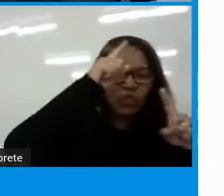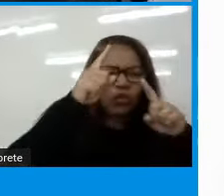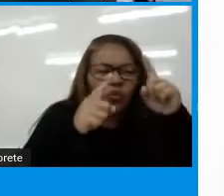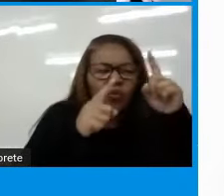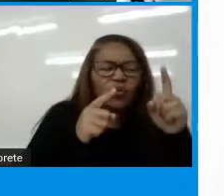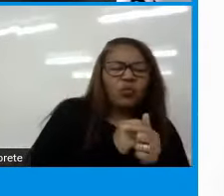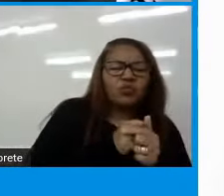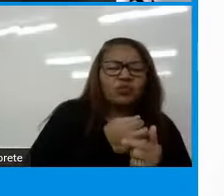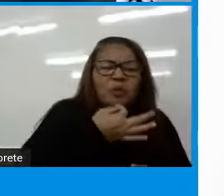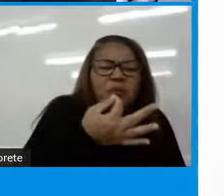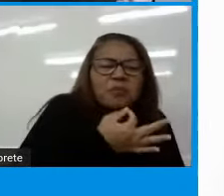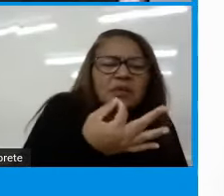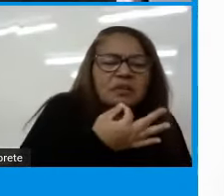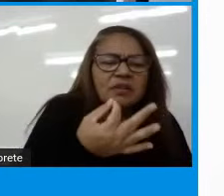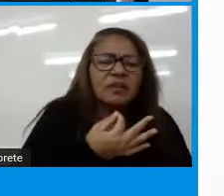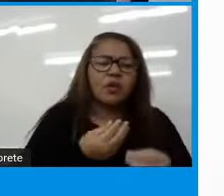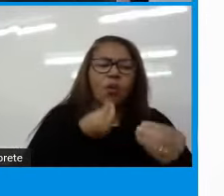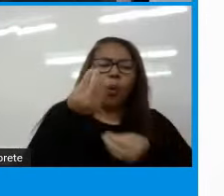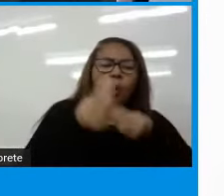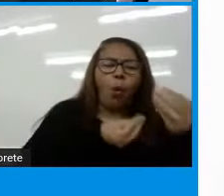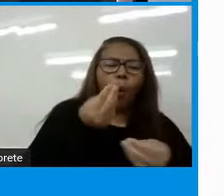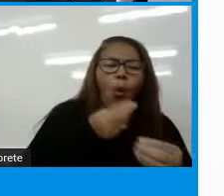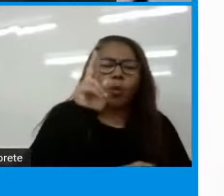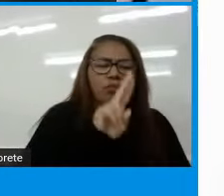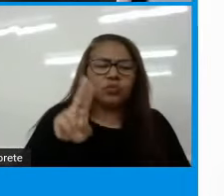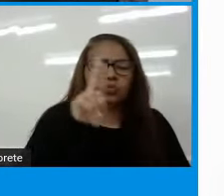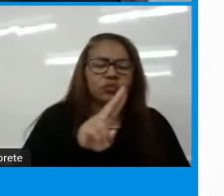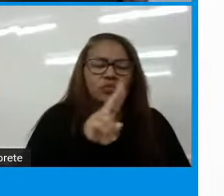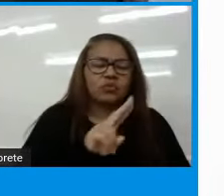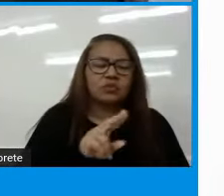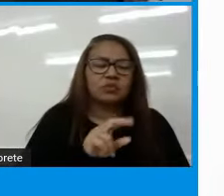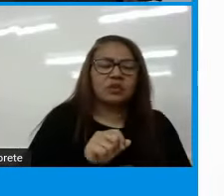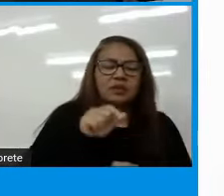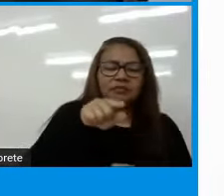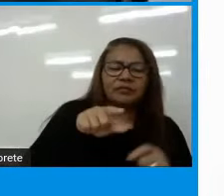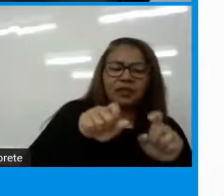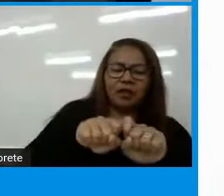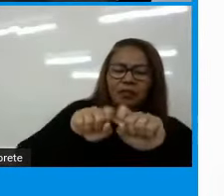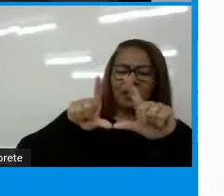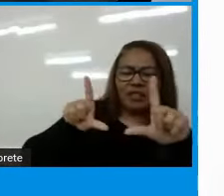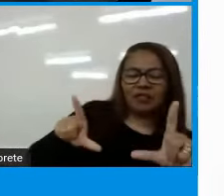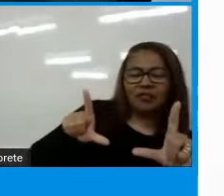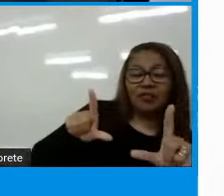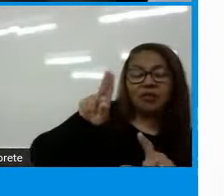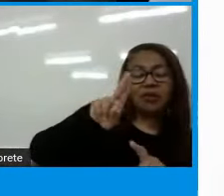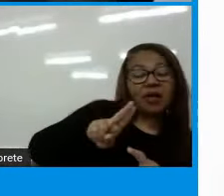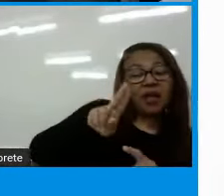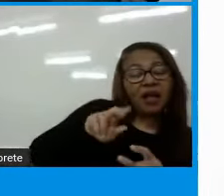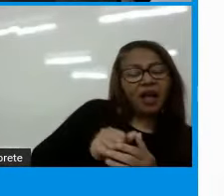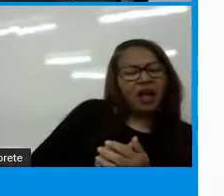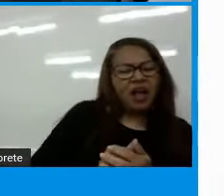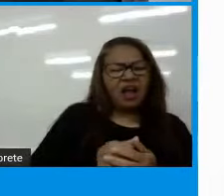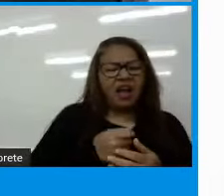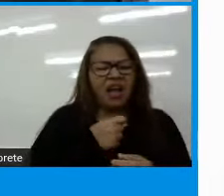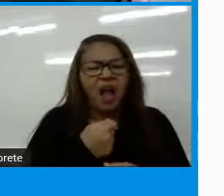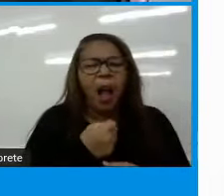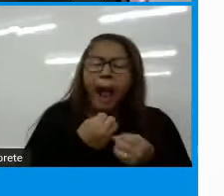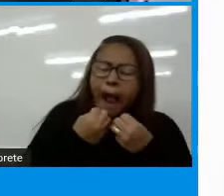como utilizar a plataforma. Ah, eu fiz desse jeito, ficou legal. Ah, eu fiz de outro jeito, não funcionou.